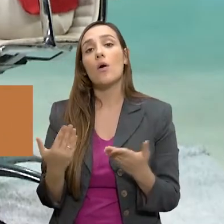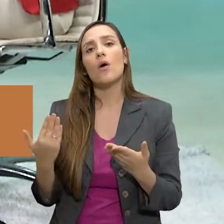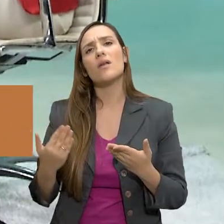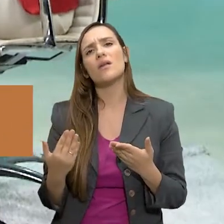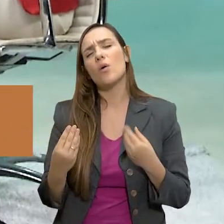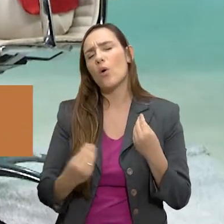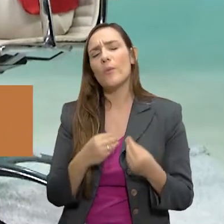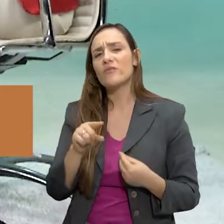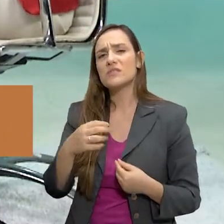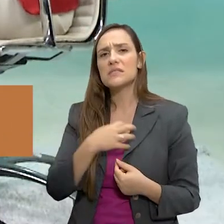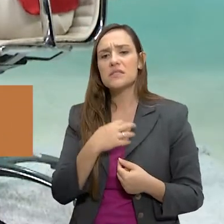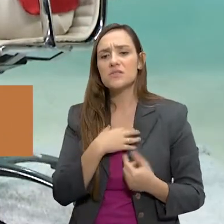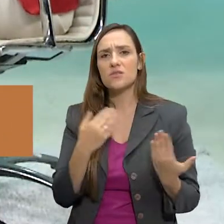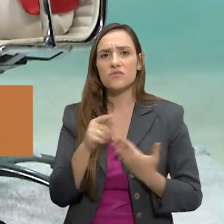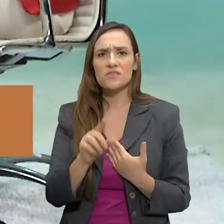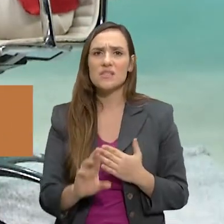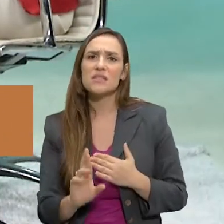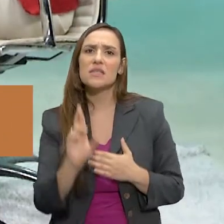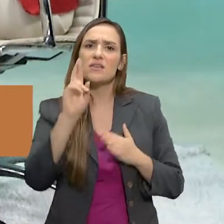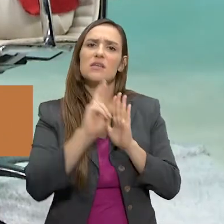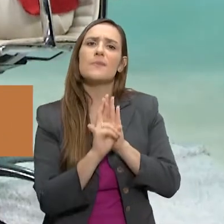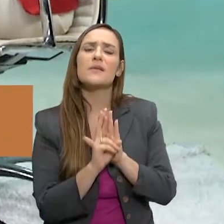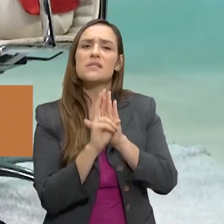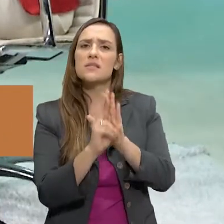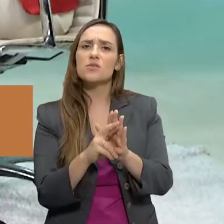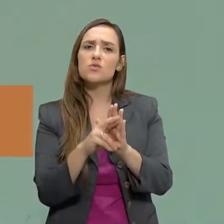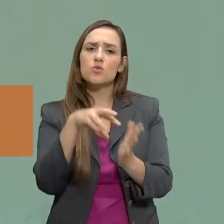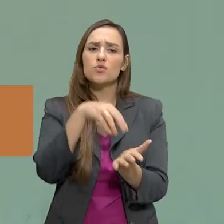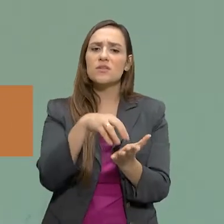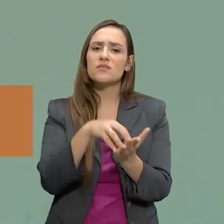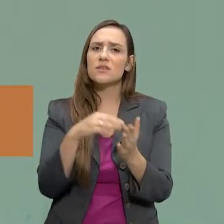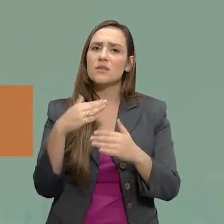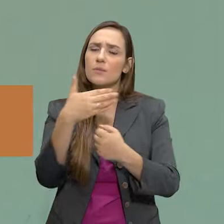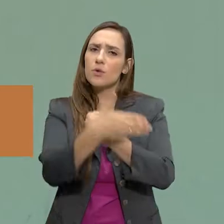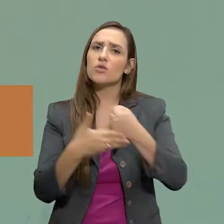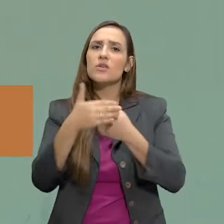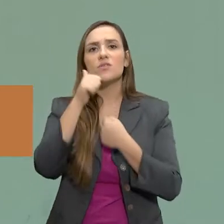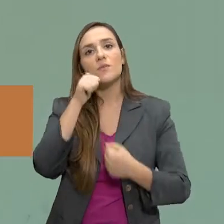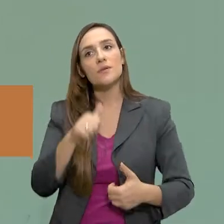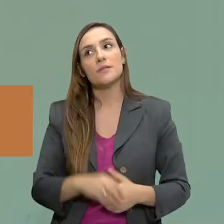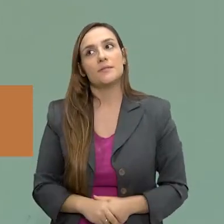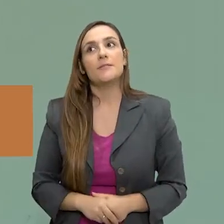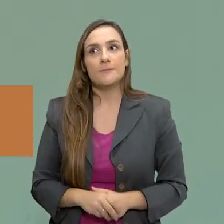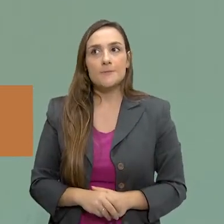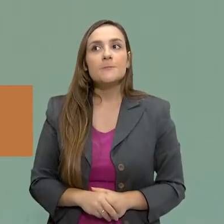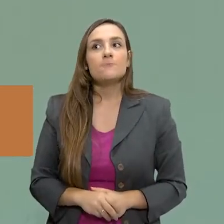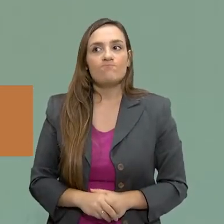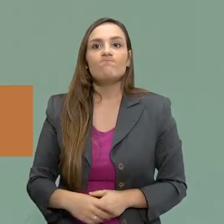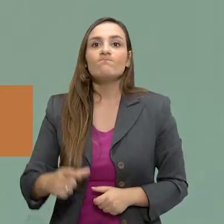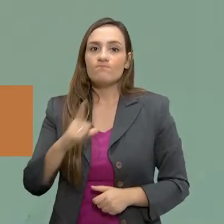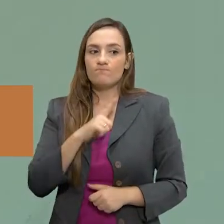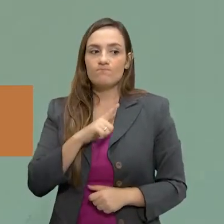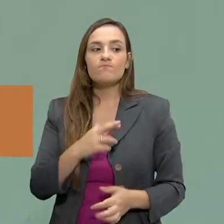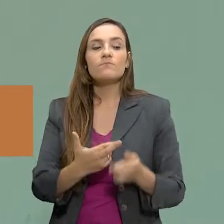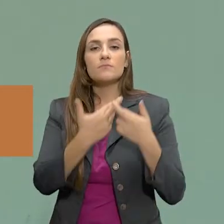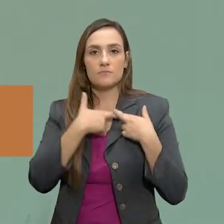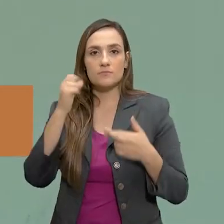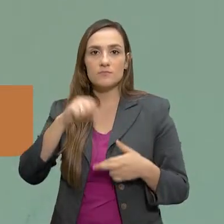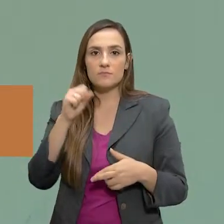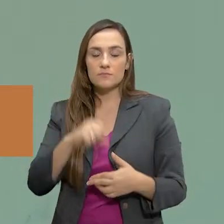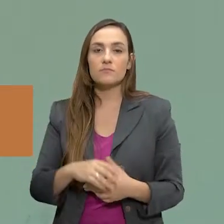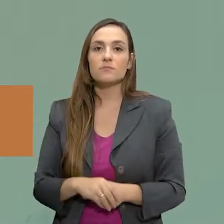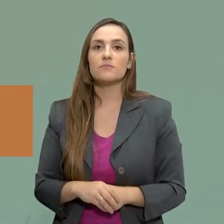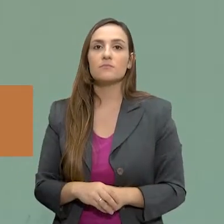de frente de um núcleo que defende as mulheres? Eu acho que é muita responsabilidade o nosso núcleo, né? Nós,